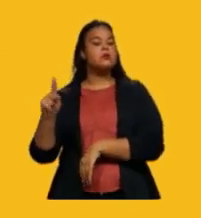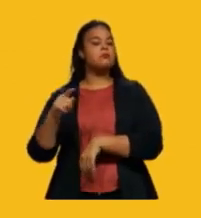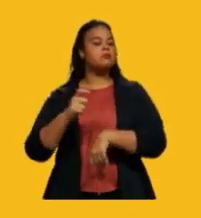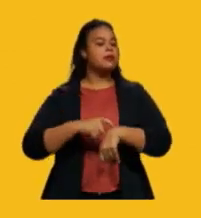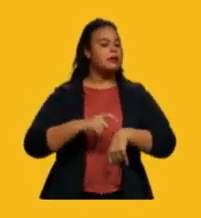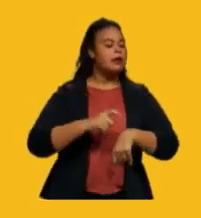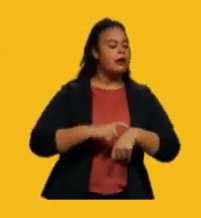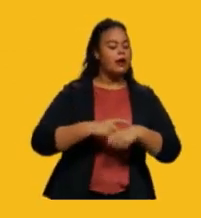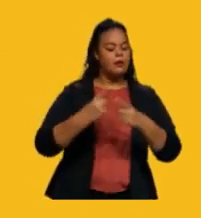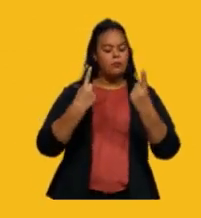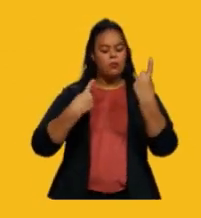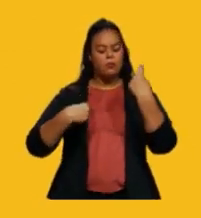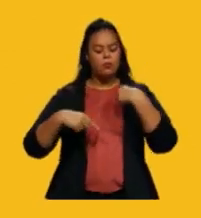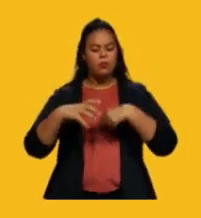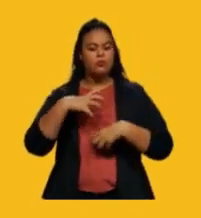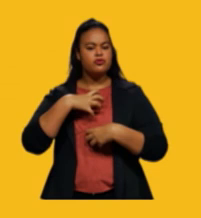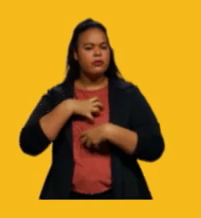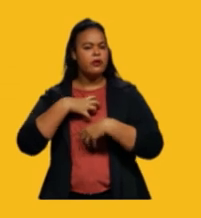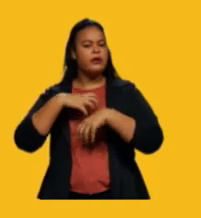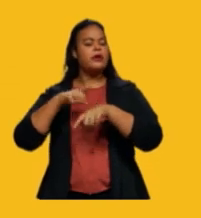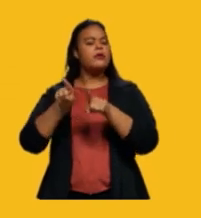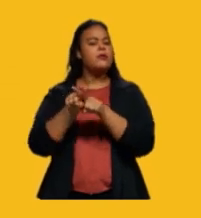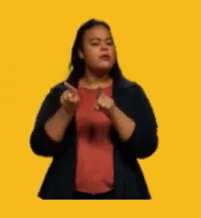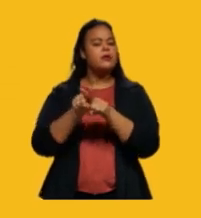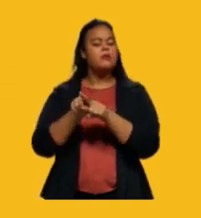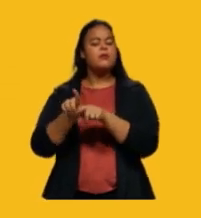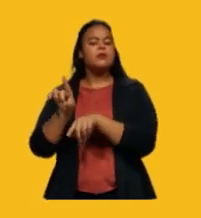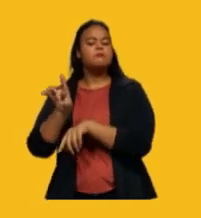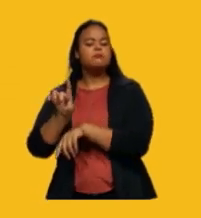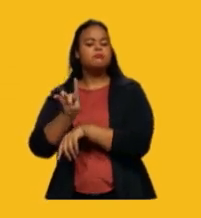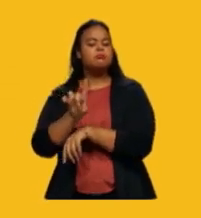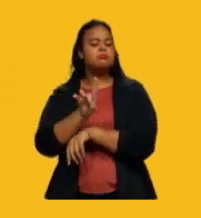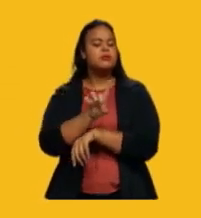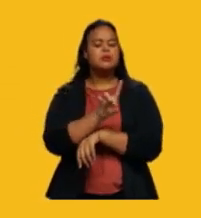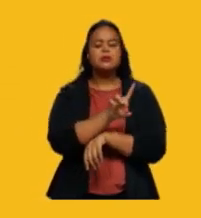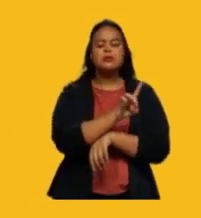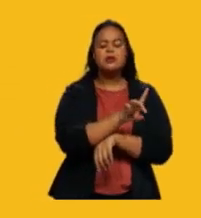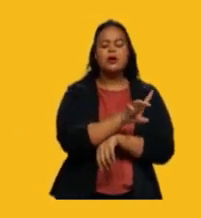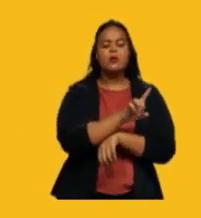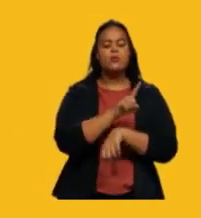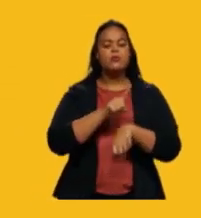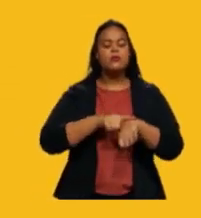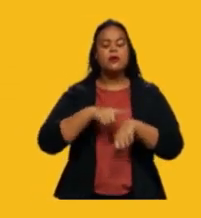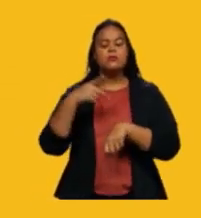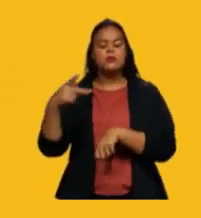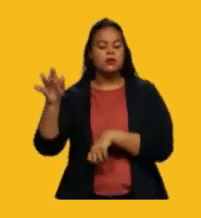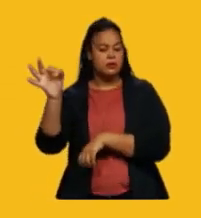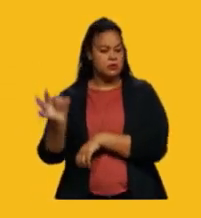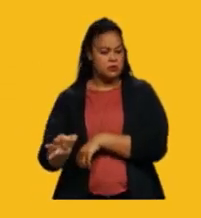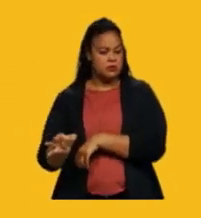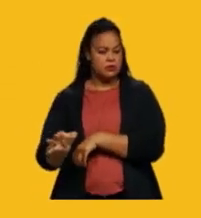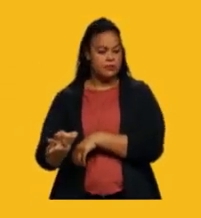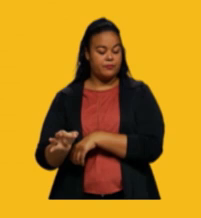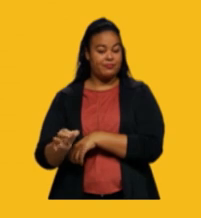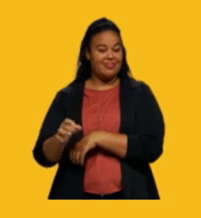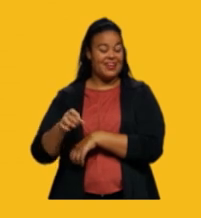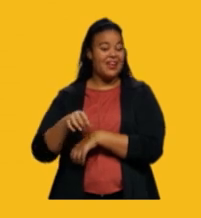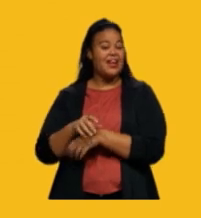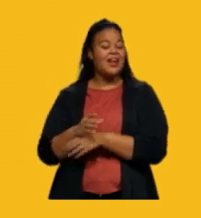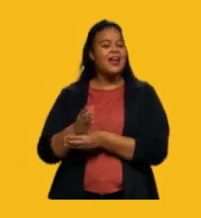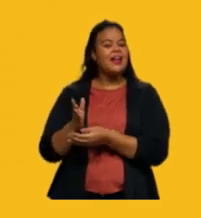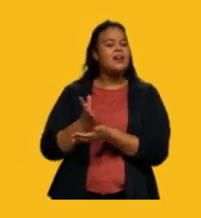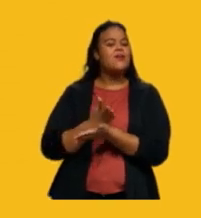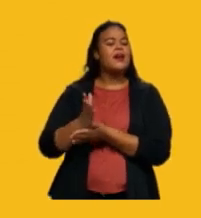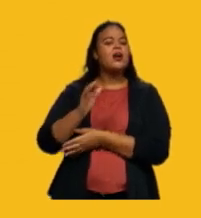momento, porque cada organismo é um organismo. Em cada organismo, os hormônios